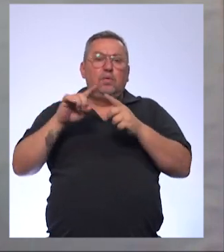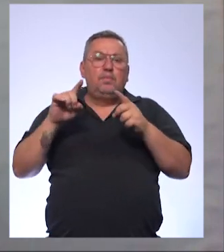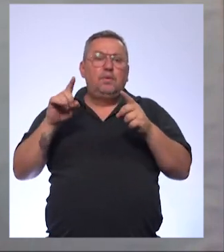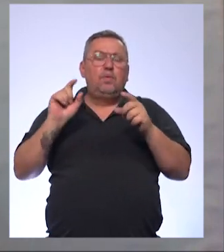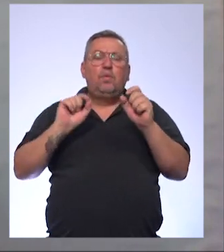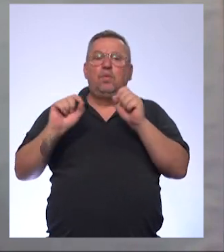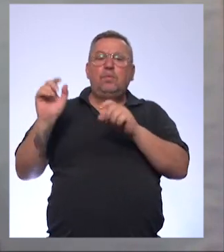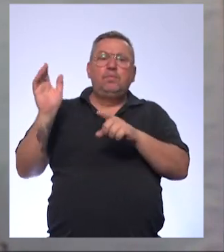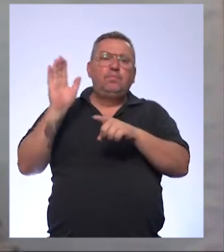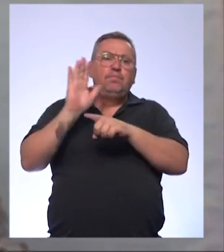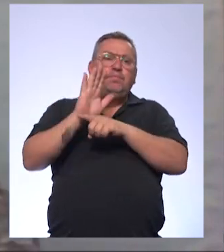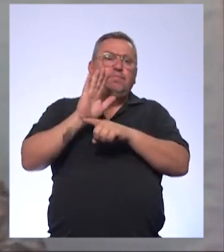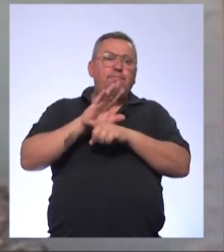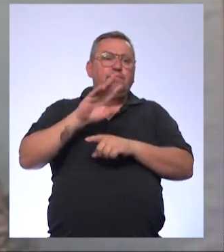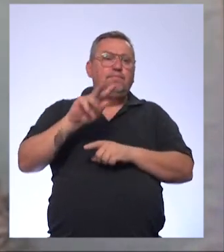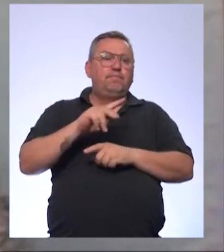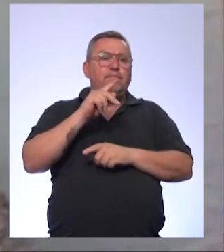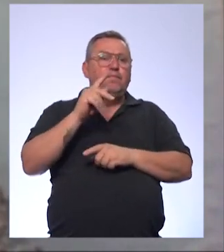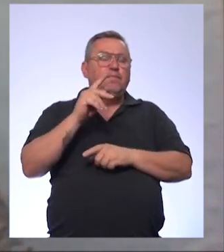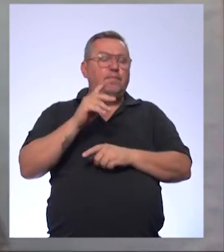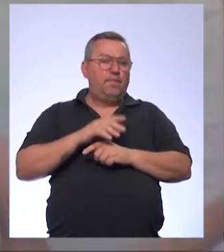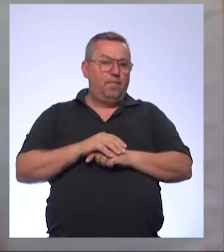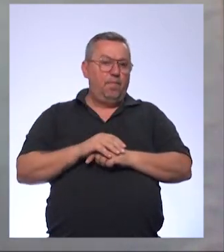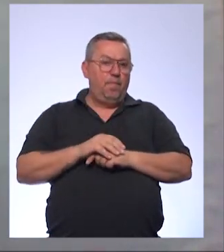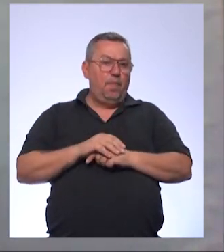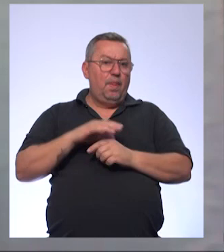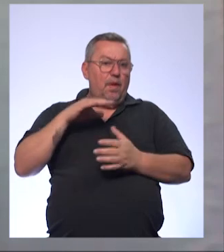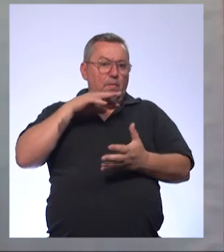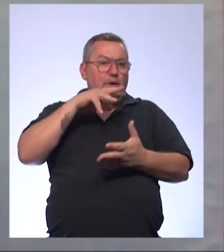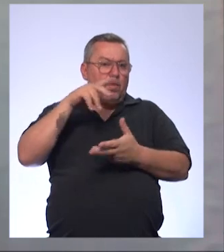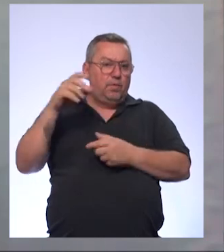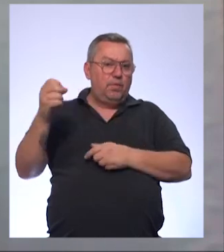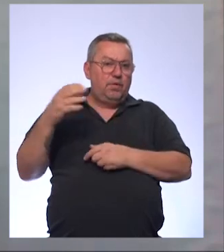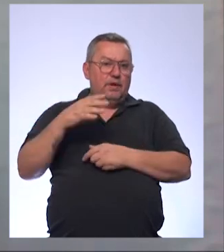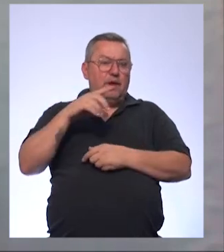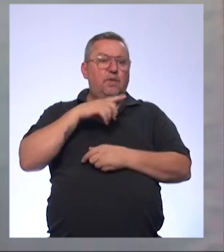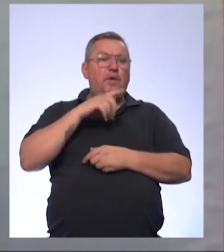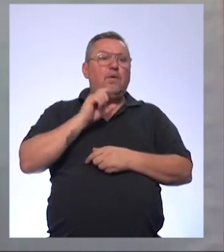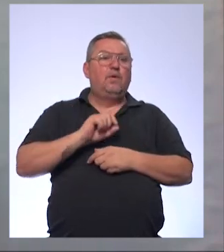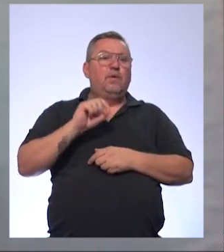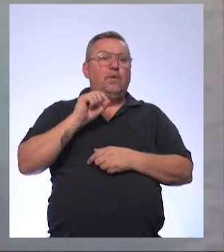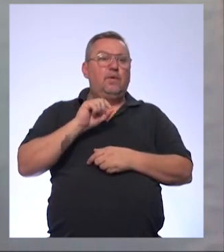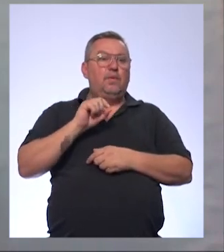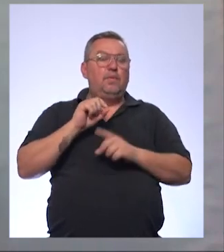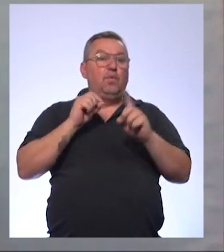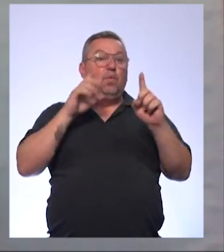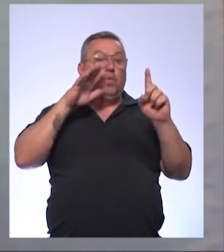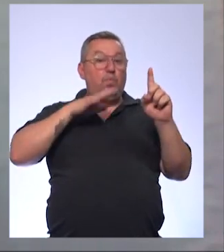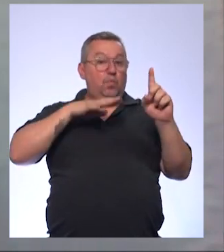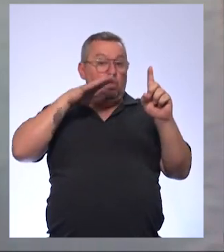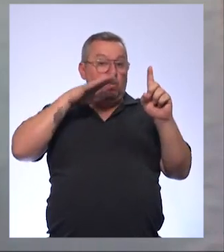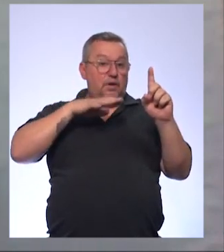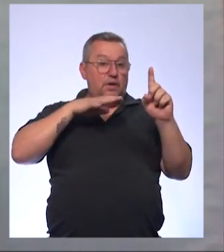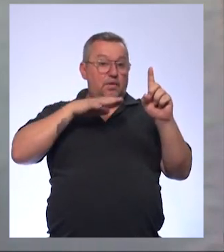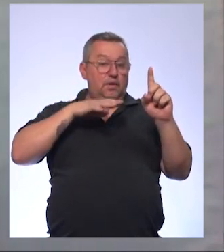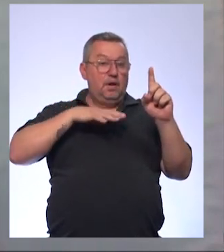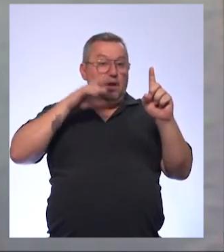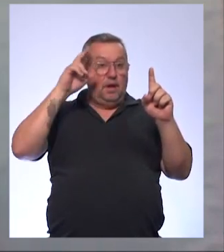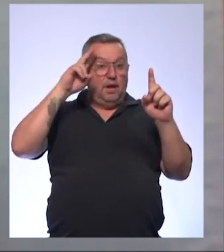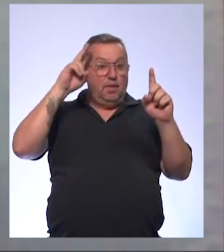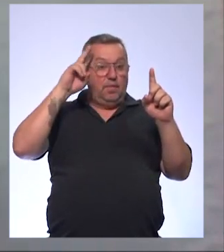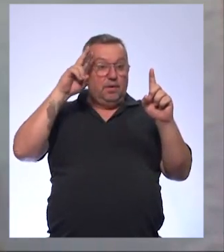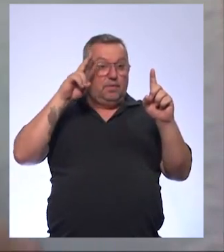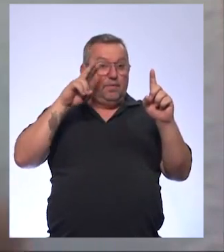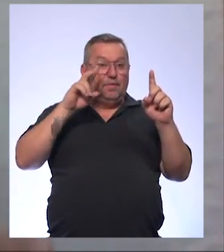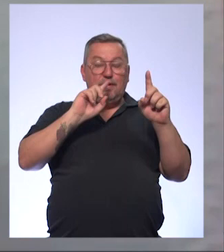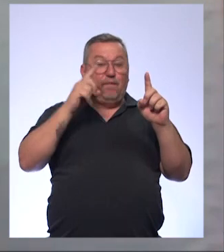contribuições dos hebreus para o mundo, né, para o mundo moderno? Nós temos aí o monoteísmo. Lembrando que o monoteísmo